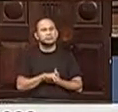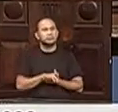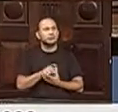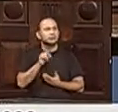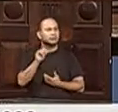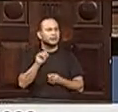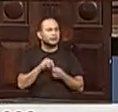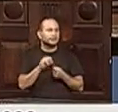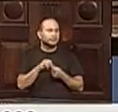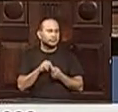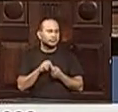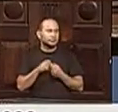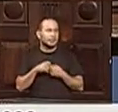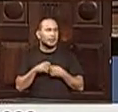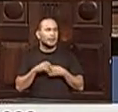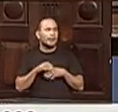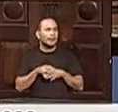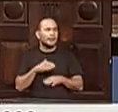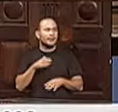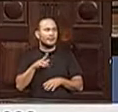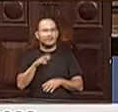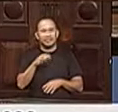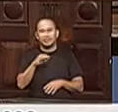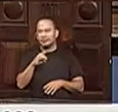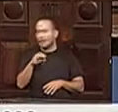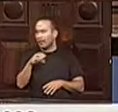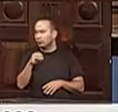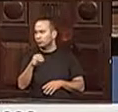os fez ser validados,